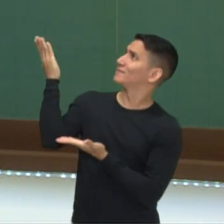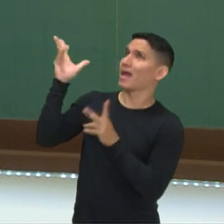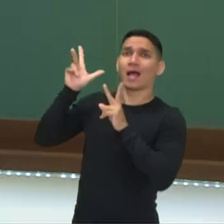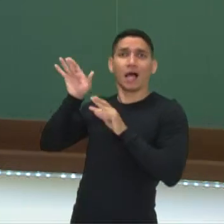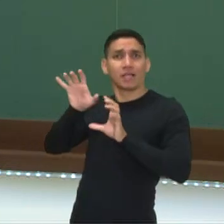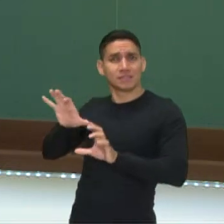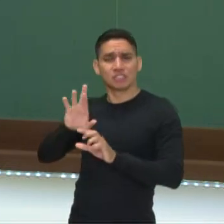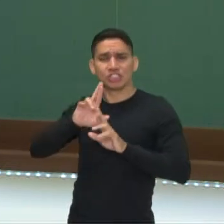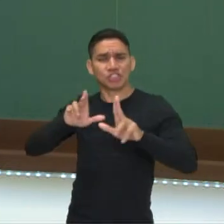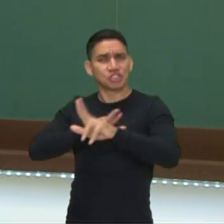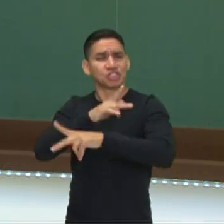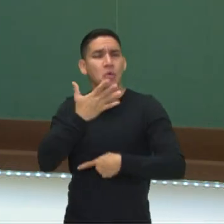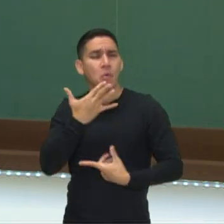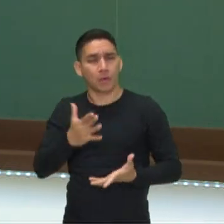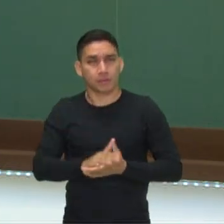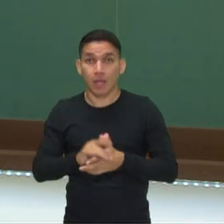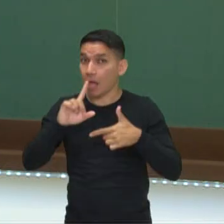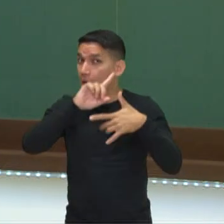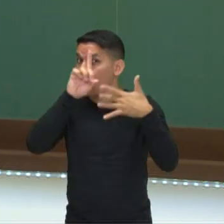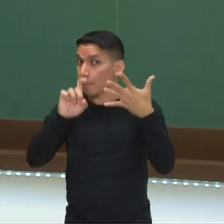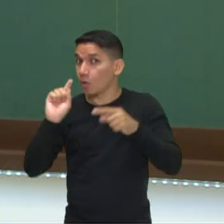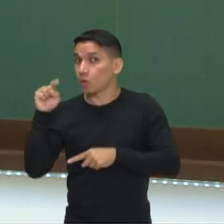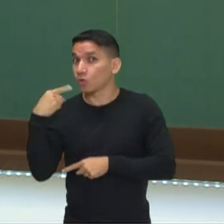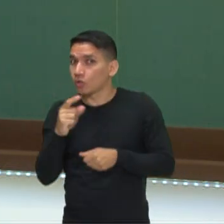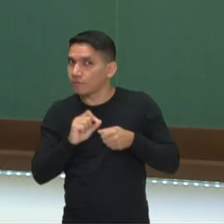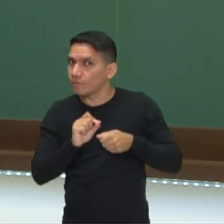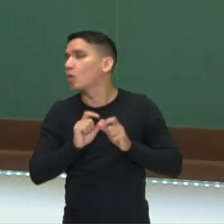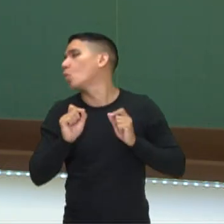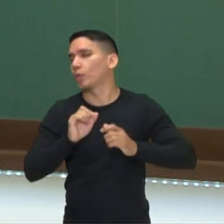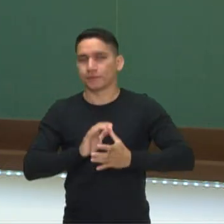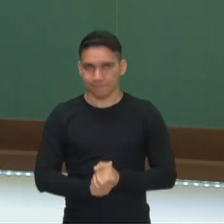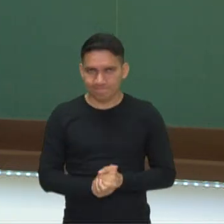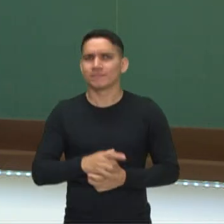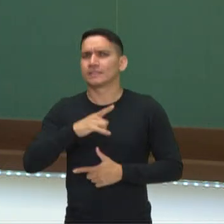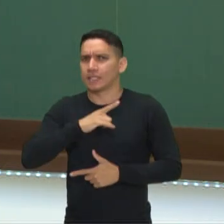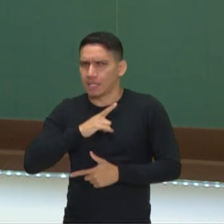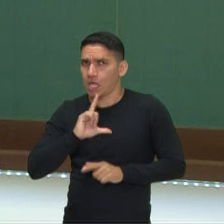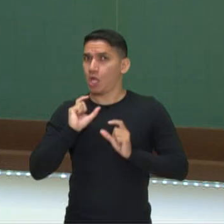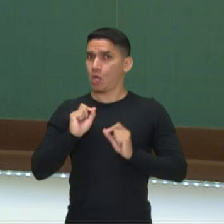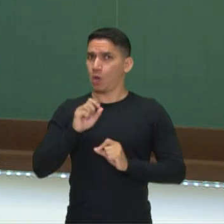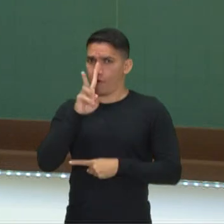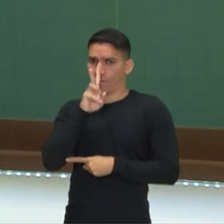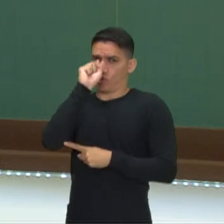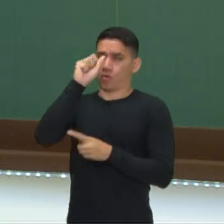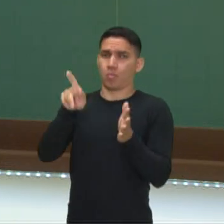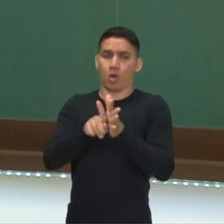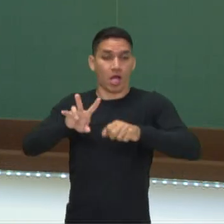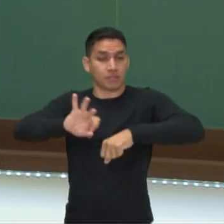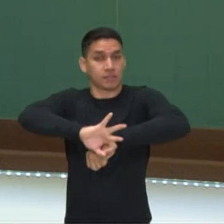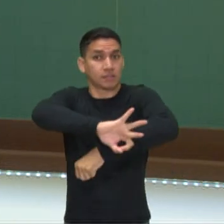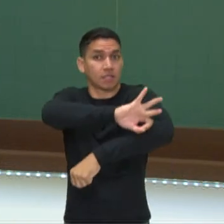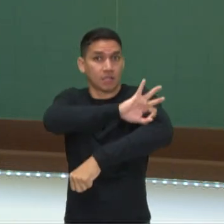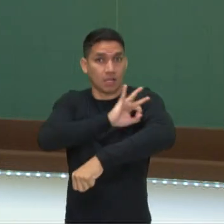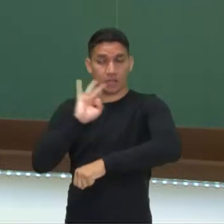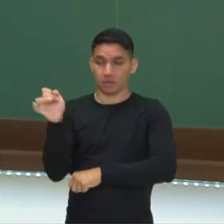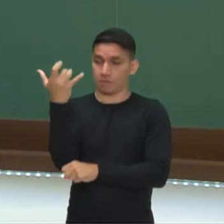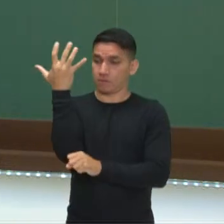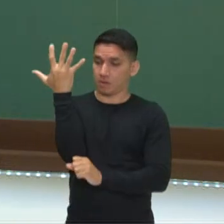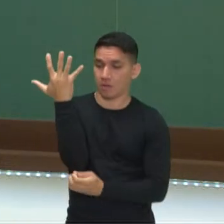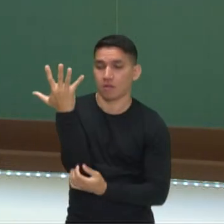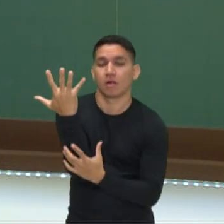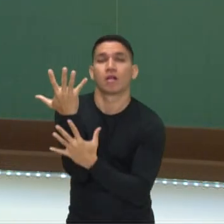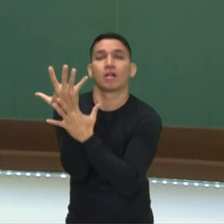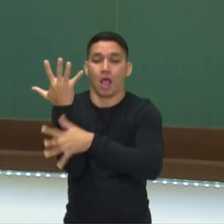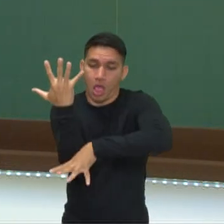de uma cor. A hipótese que nós formulamos é que existe uma força que as células das folhas fazem